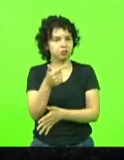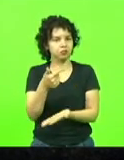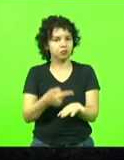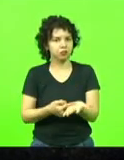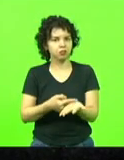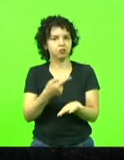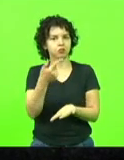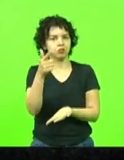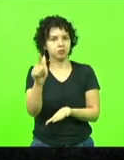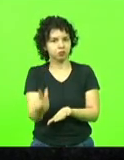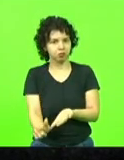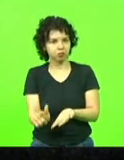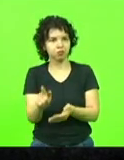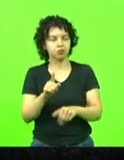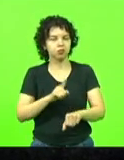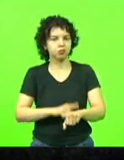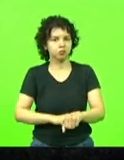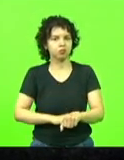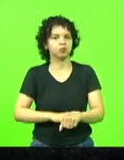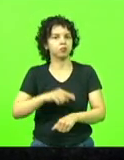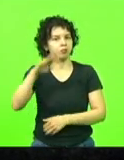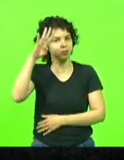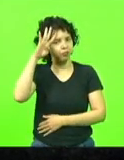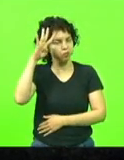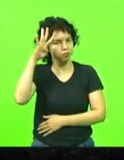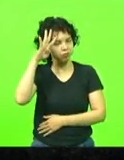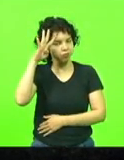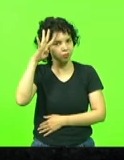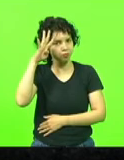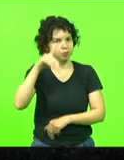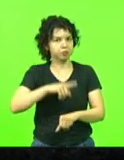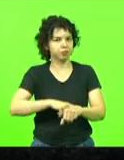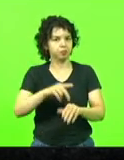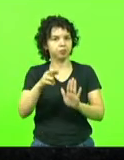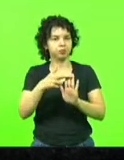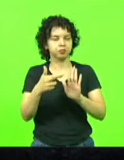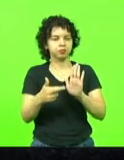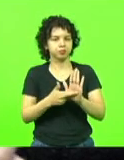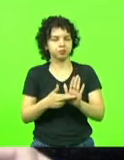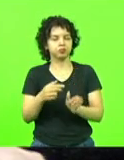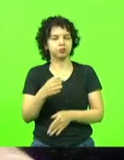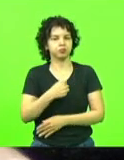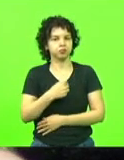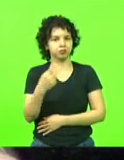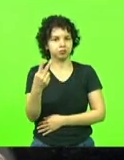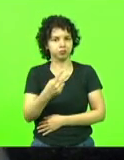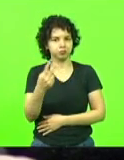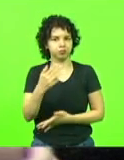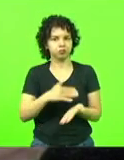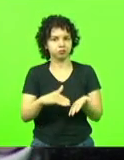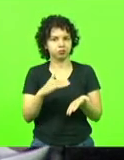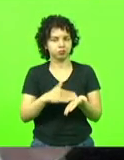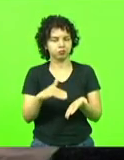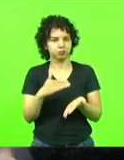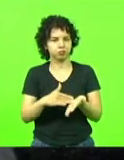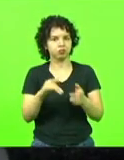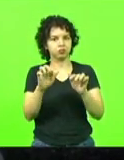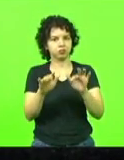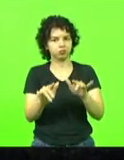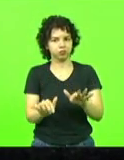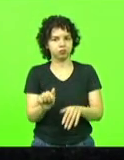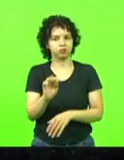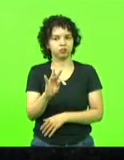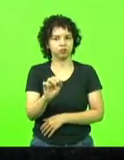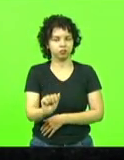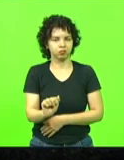outra ordinária para quarta-feira no horário regimental. Para constar, eu, segundo o secretário, lavrei a